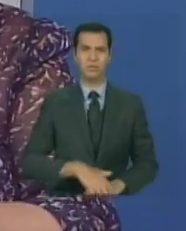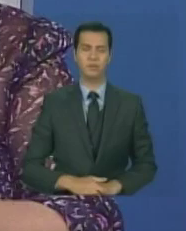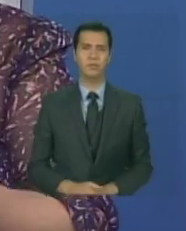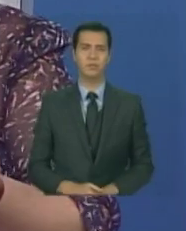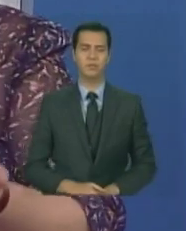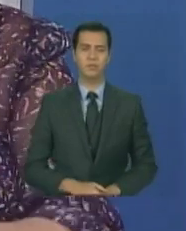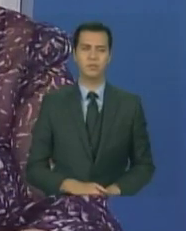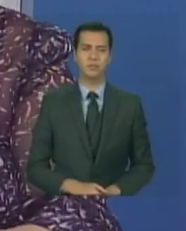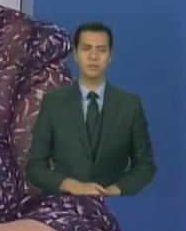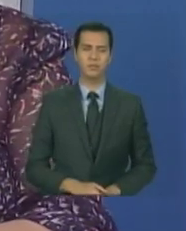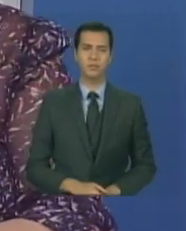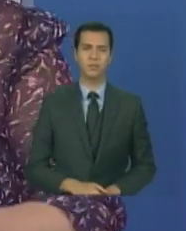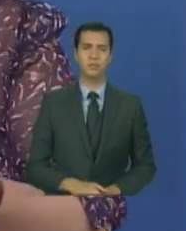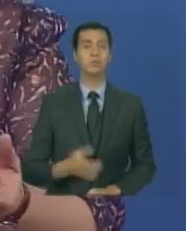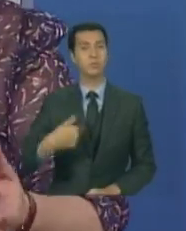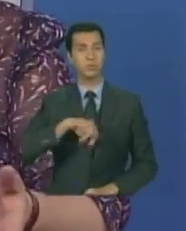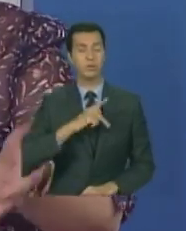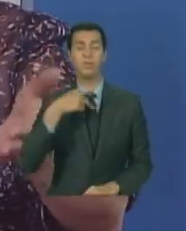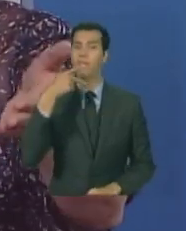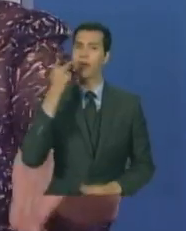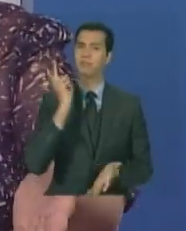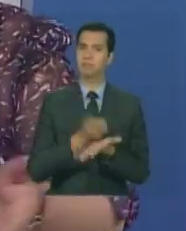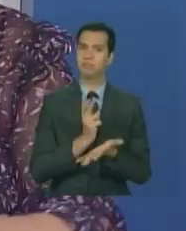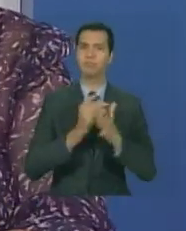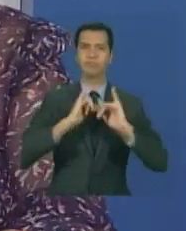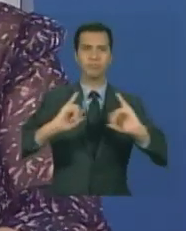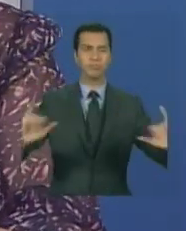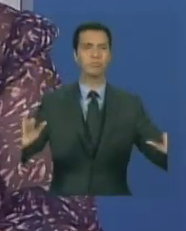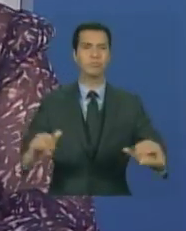uma fala que a gente faz, né? Evidente que